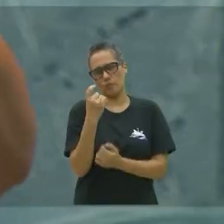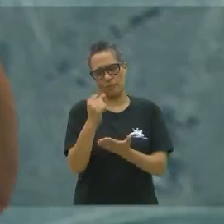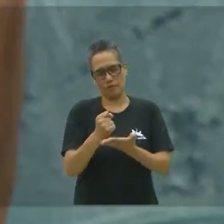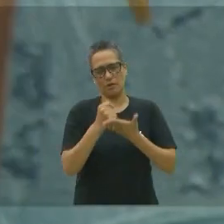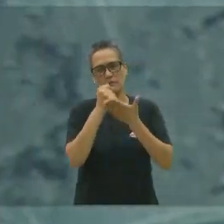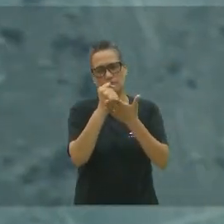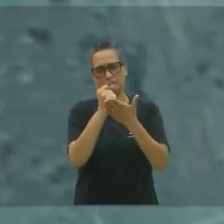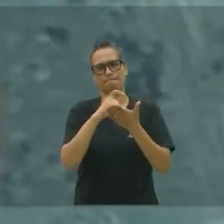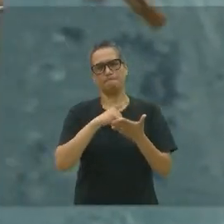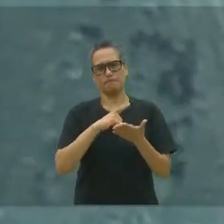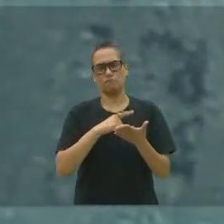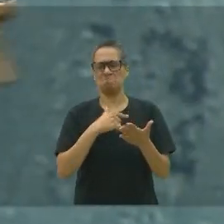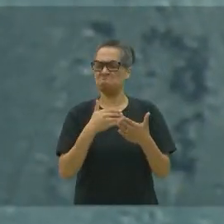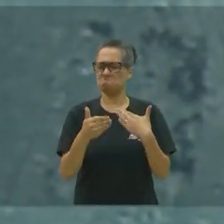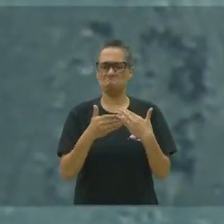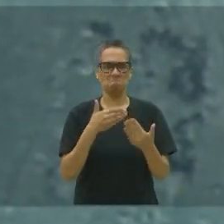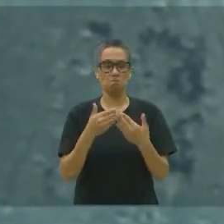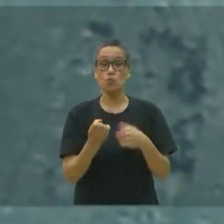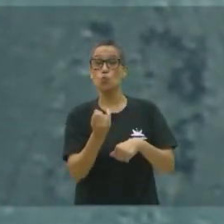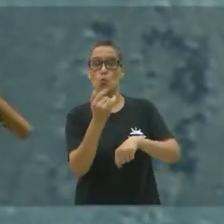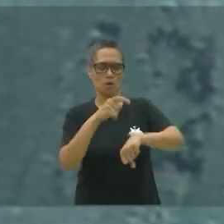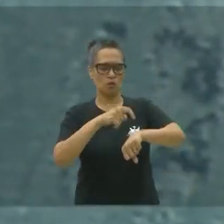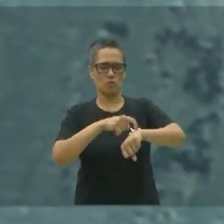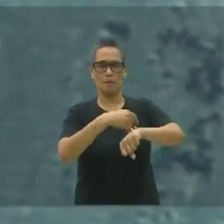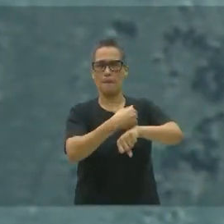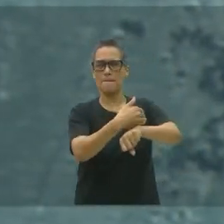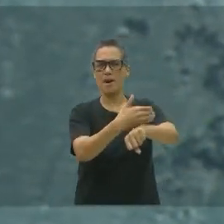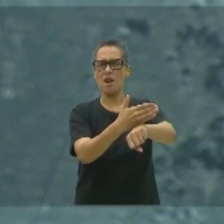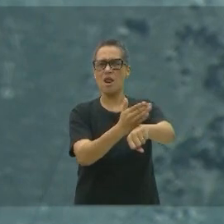Não importa quanto tempo passe,